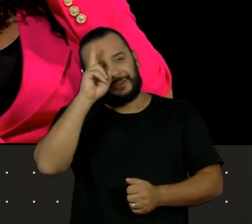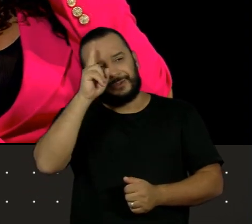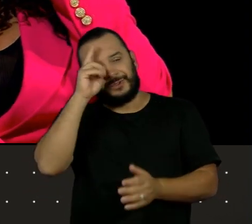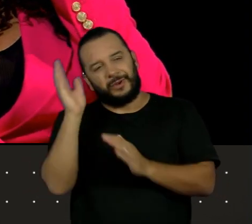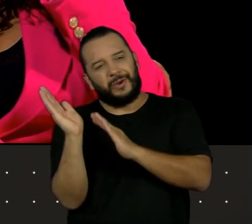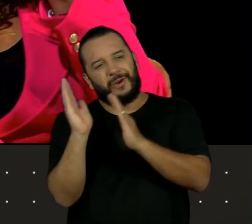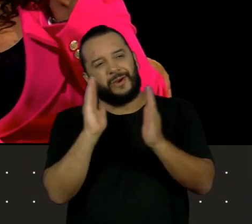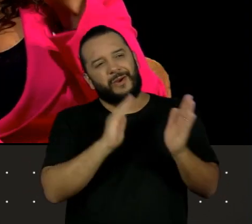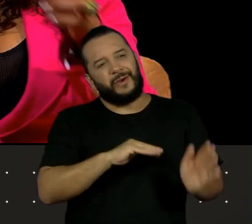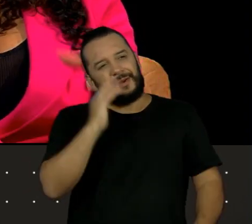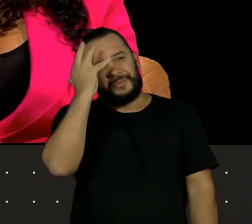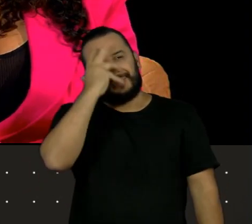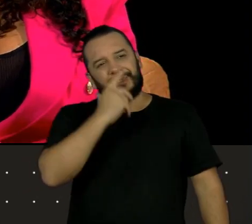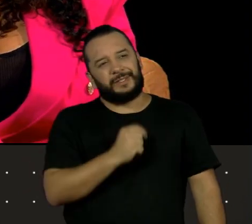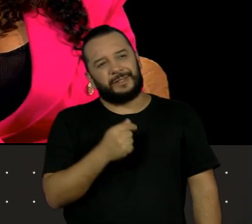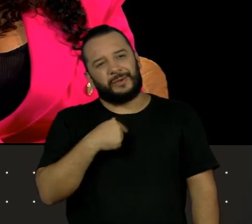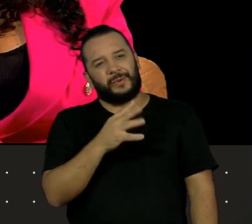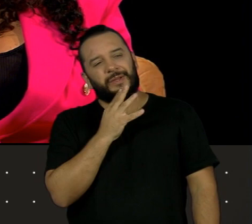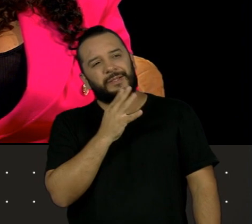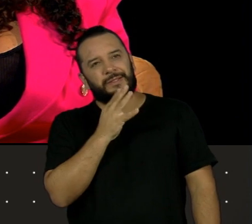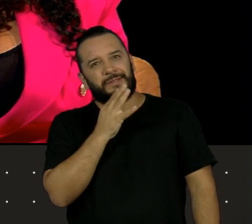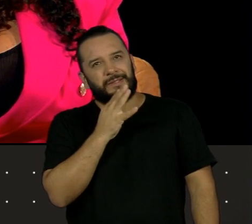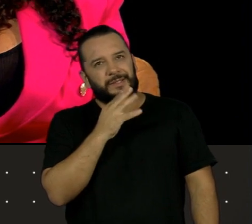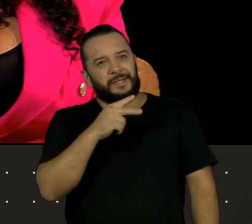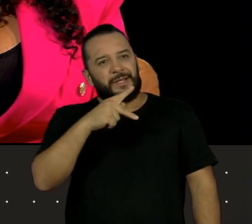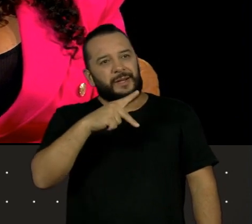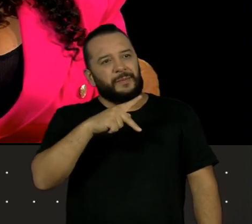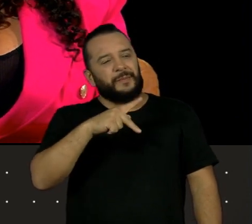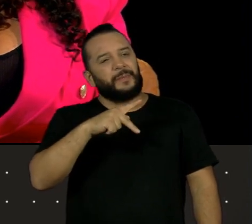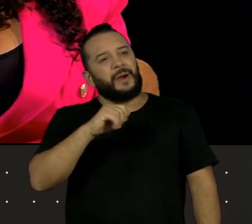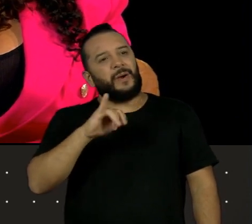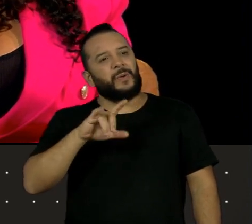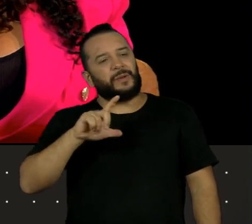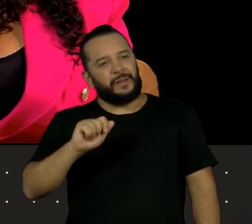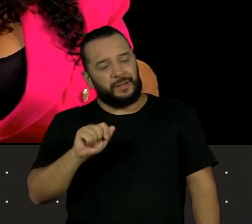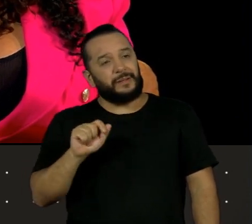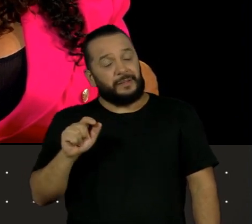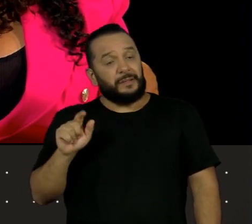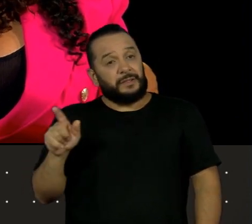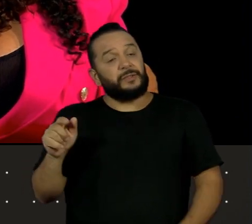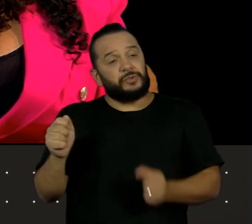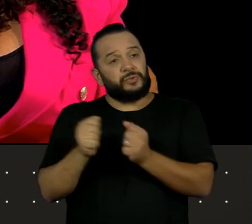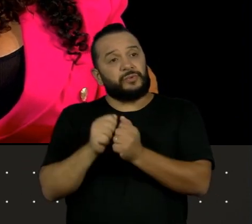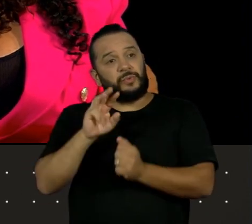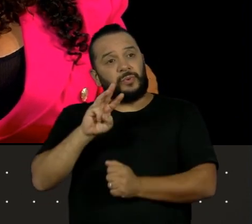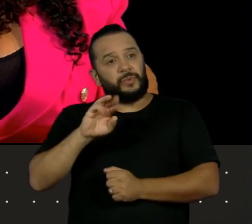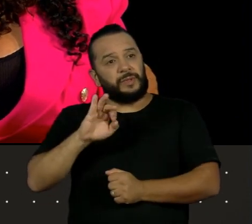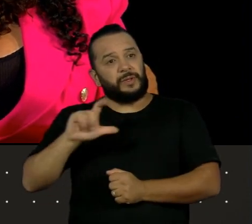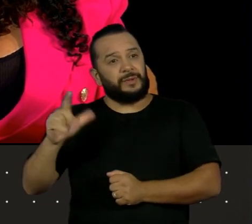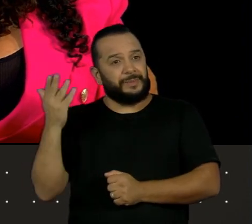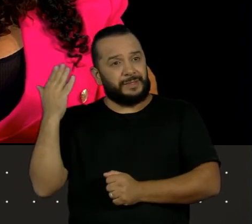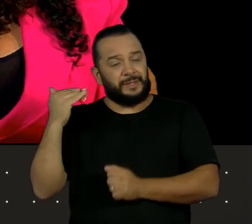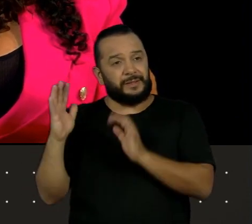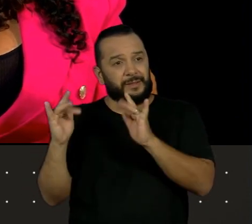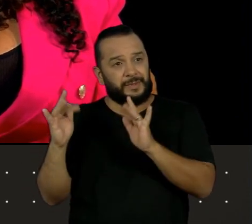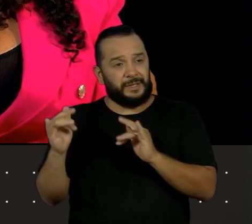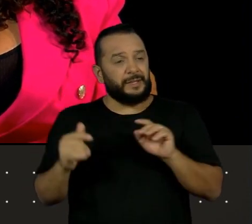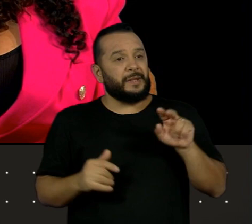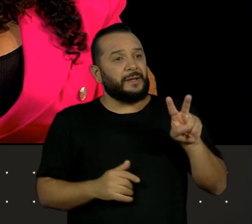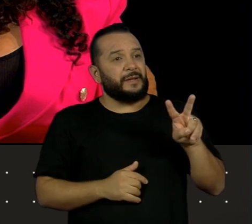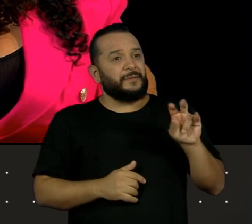bonita. Eu conheci a Paula através do Will, eles namoravam na época, e a Virgínia Rosa, que era a nossa cantora, estava